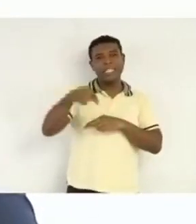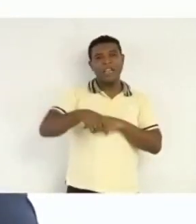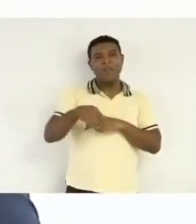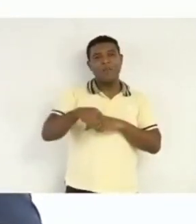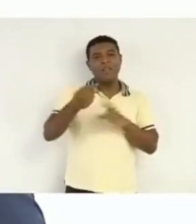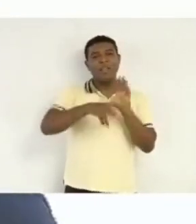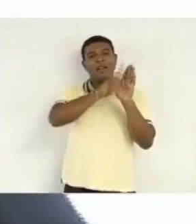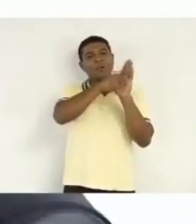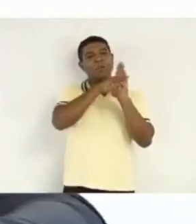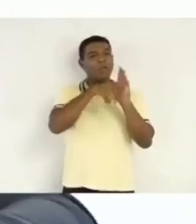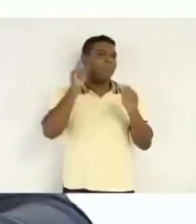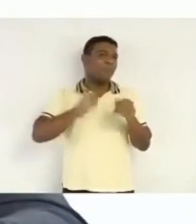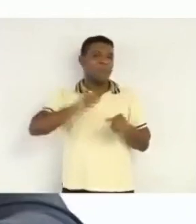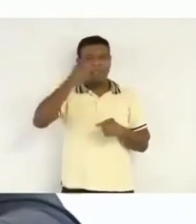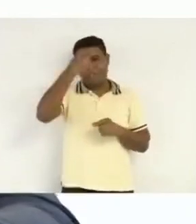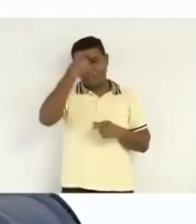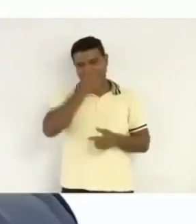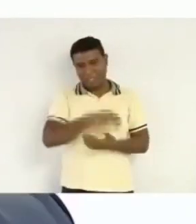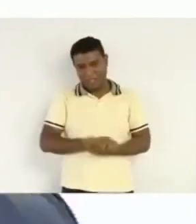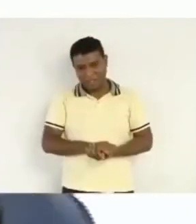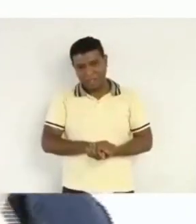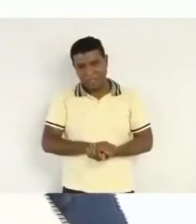no plano minas consciente e